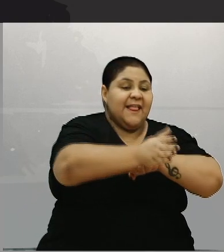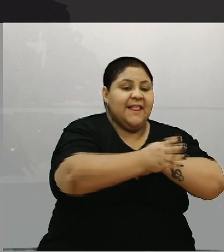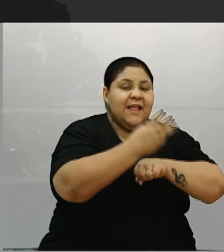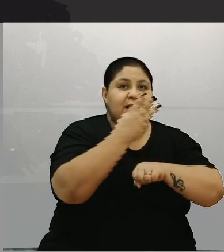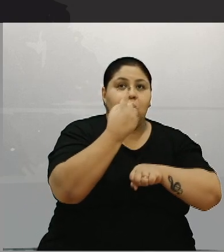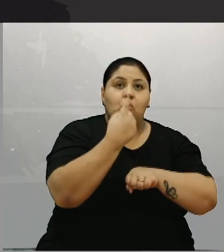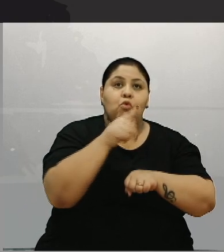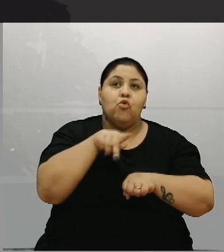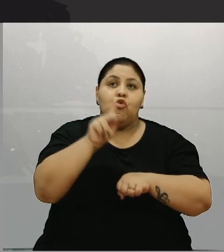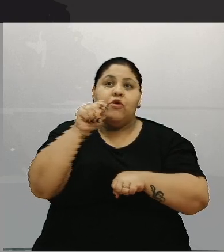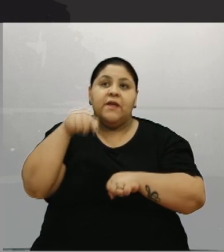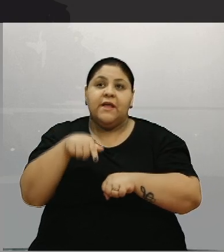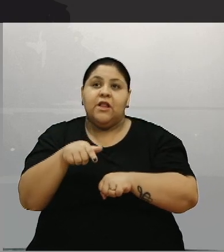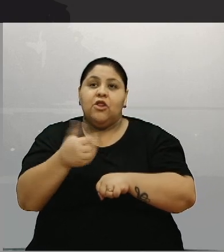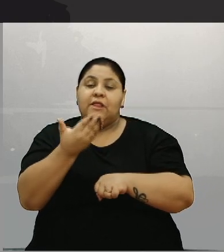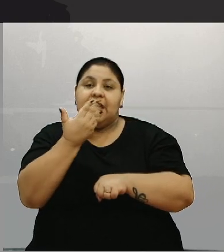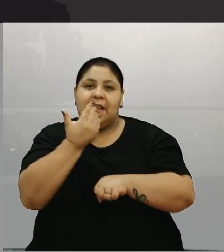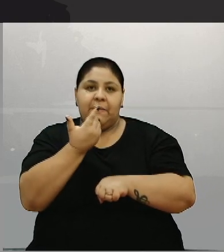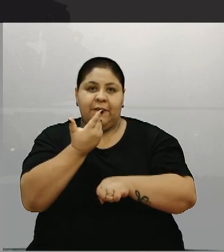perecível.